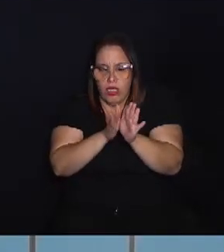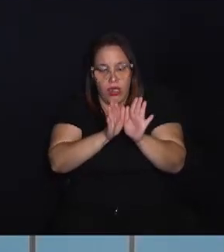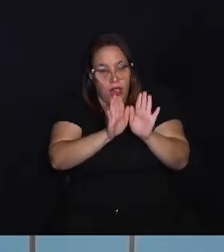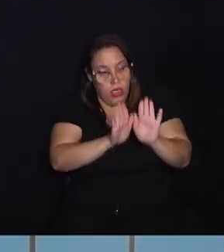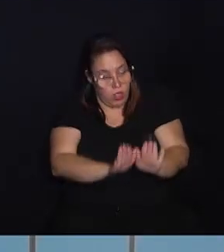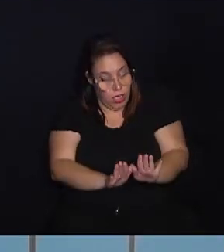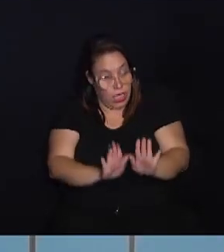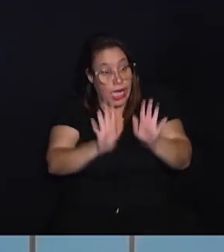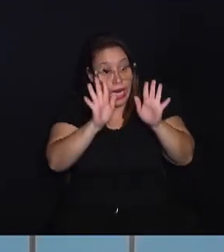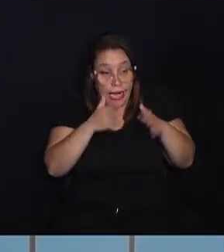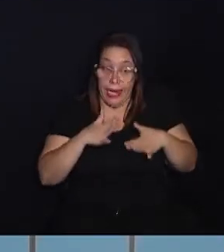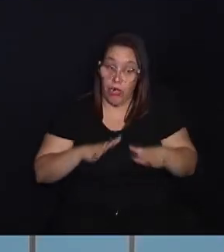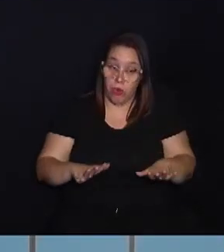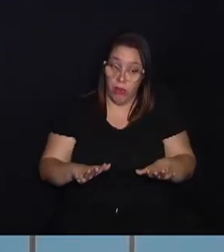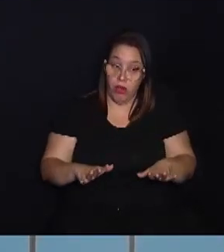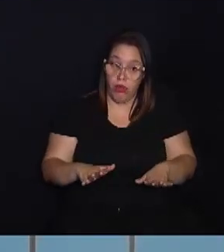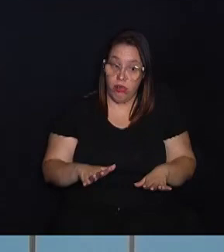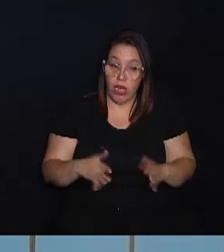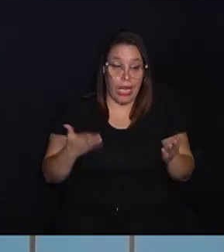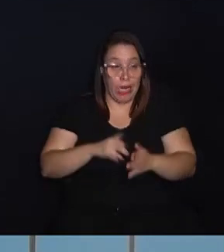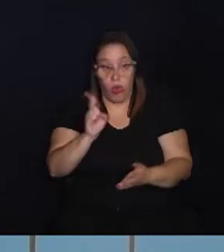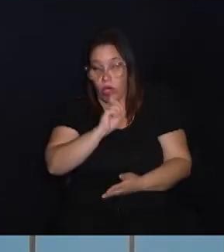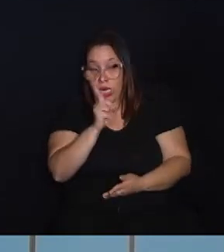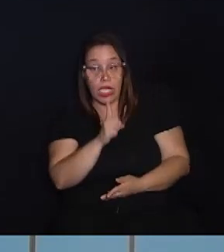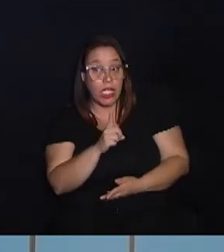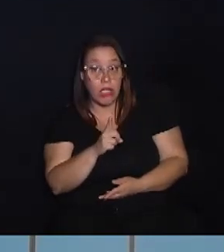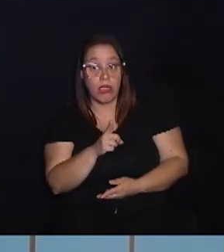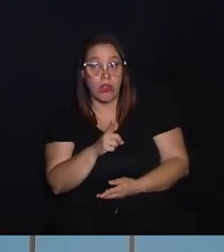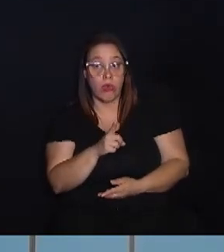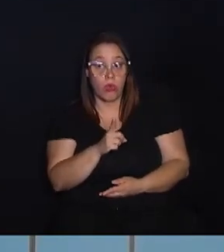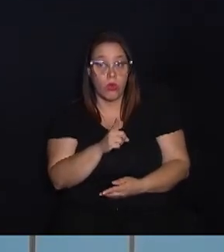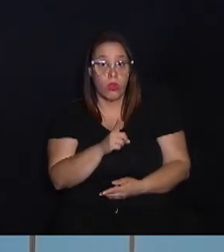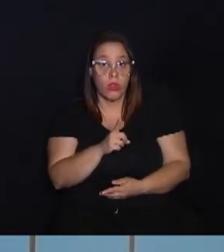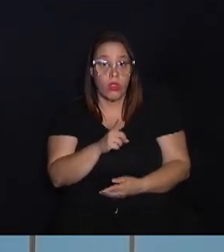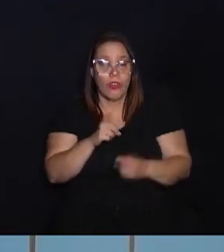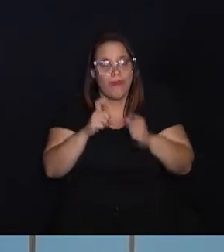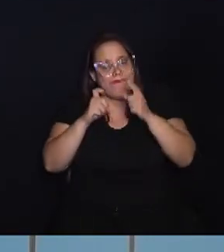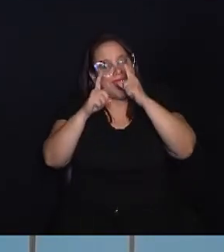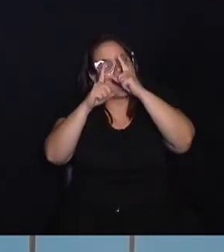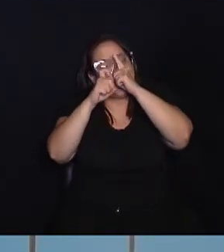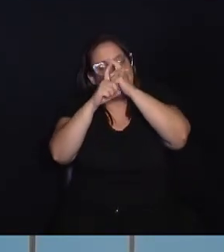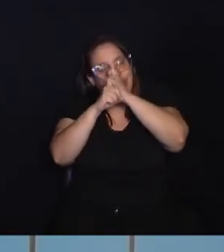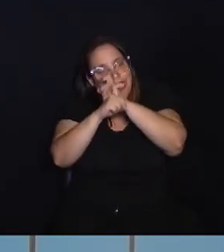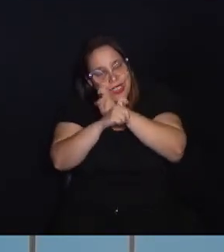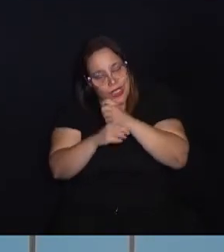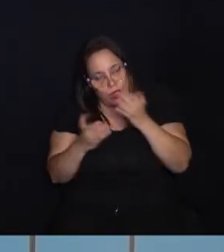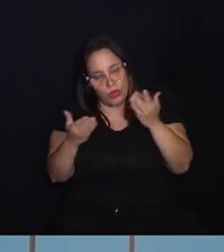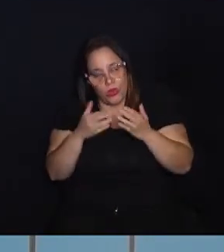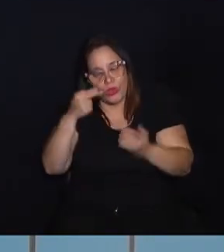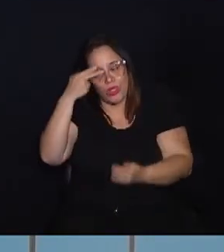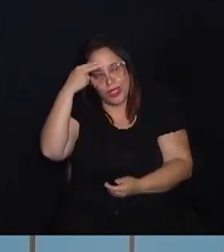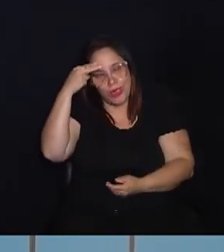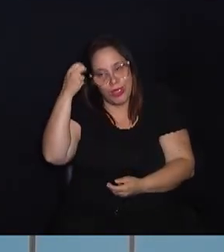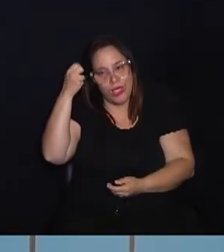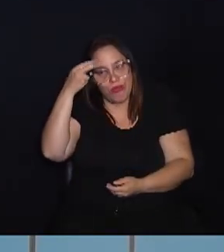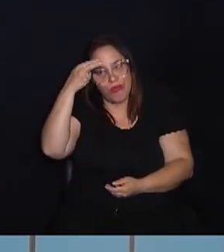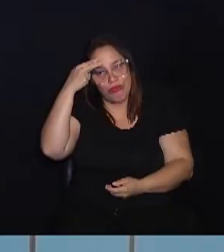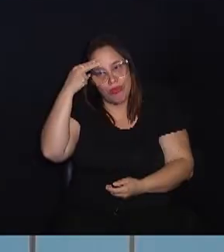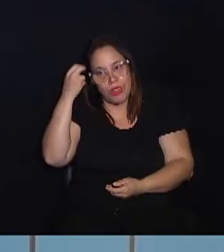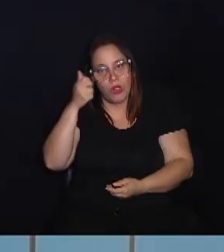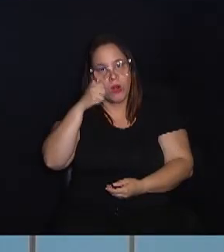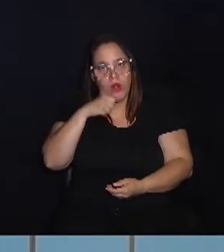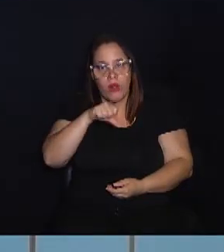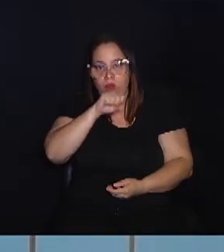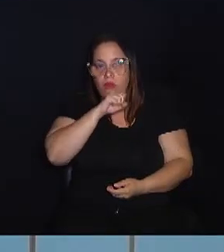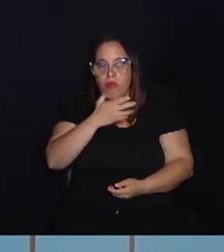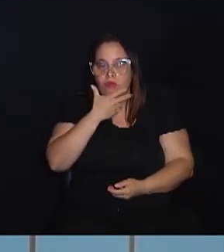tem que ver, tem que entender. É que realmente é muito difícil isso hoje, Gabriel, porque às vezes você tem um pai e uma mãe